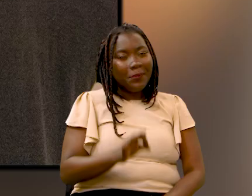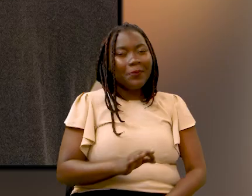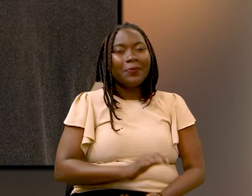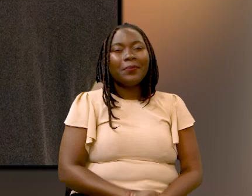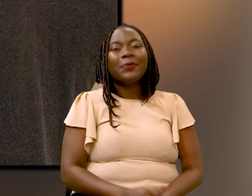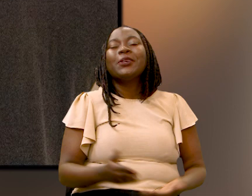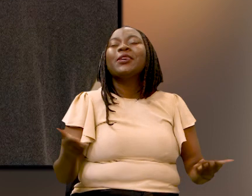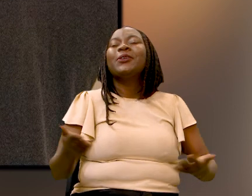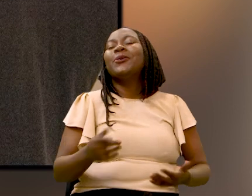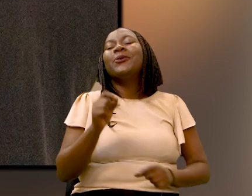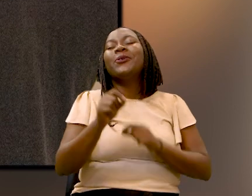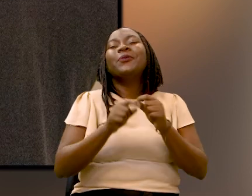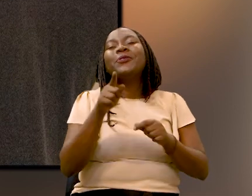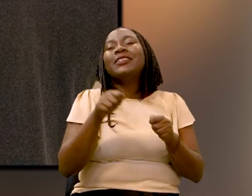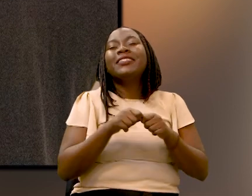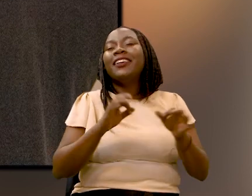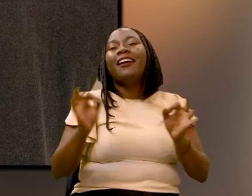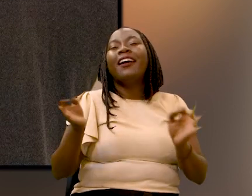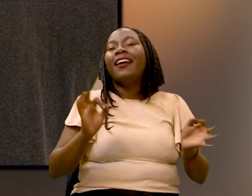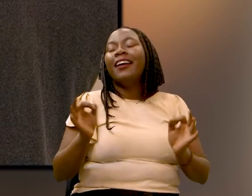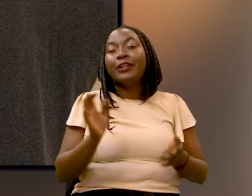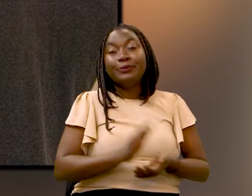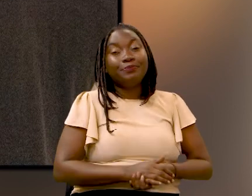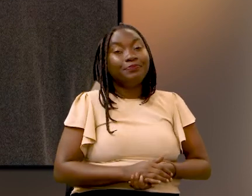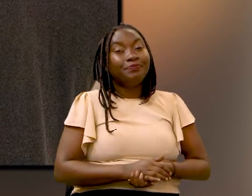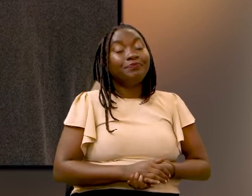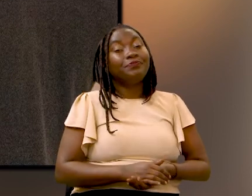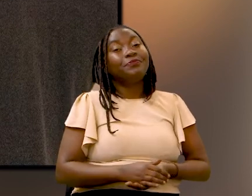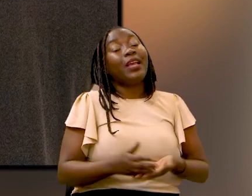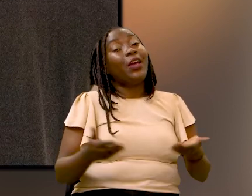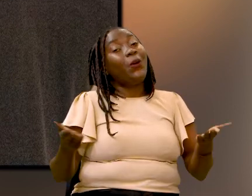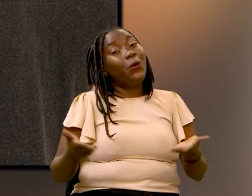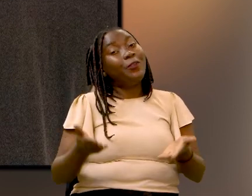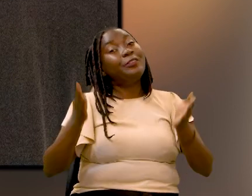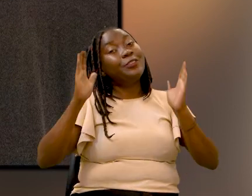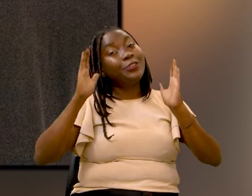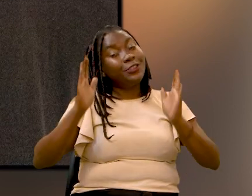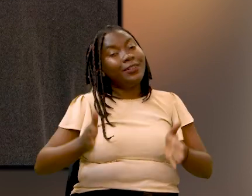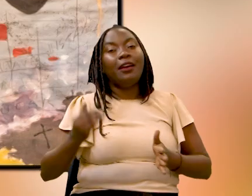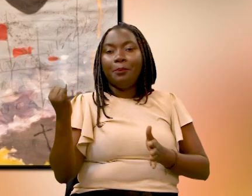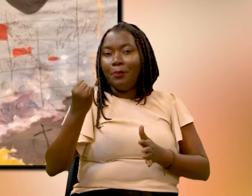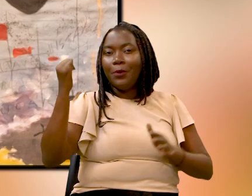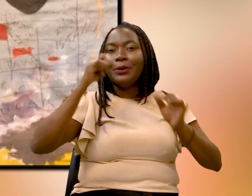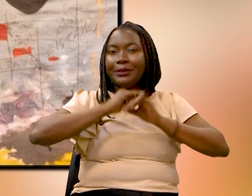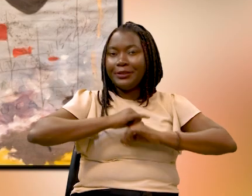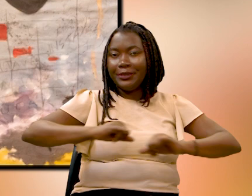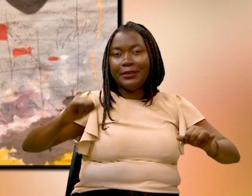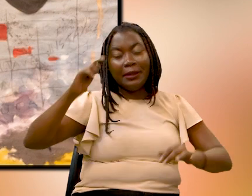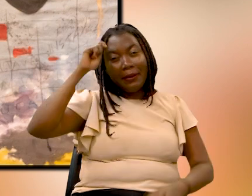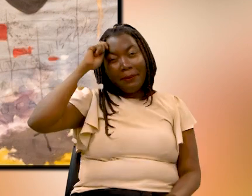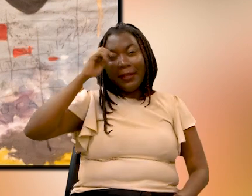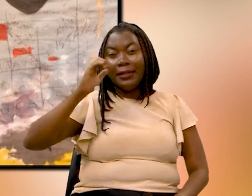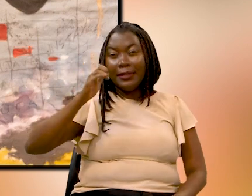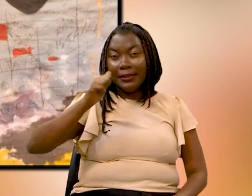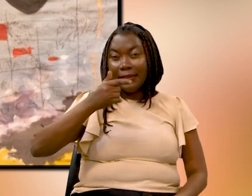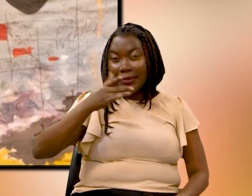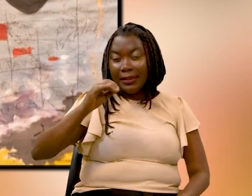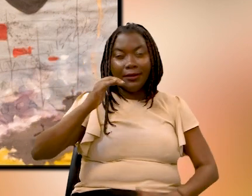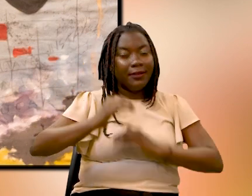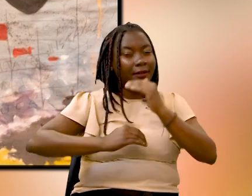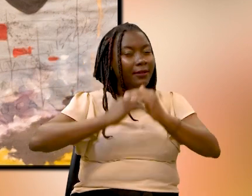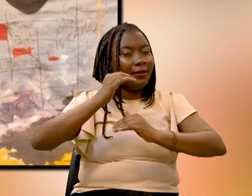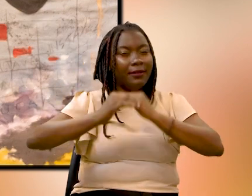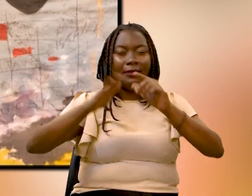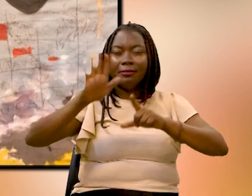currículo. Com certeza, com certeza. E hoje, o que você tem feito, Andréia? Poxa, eu já tenho, assim, é importante falar que a Pretação